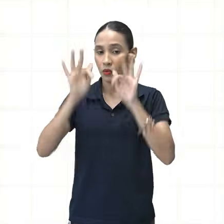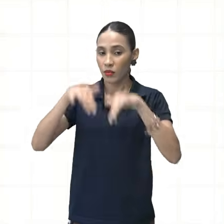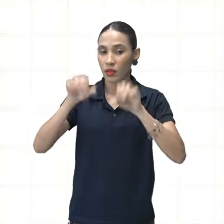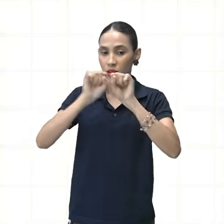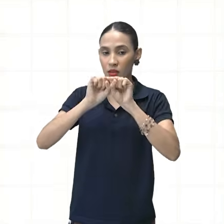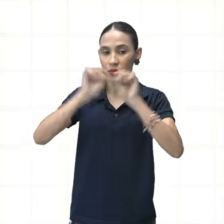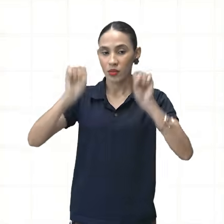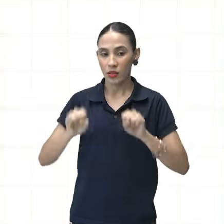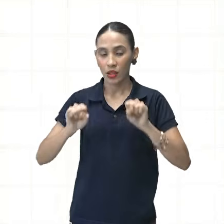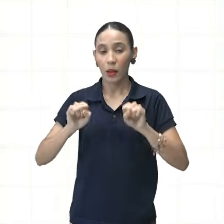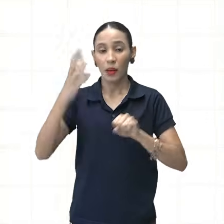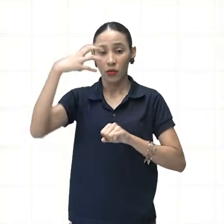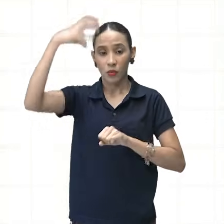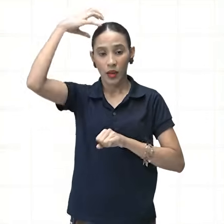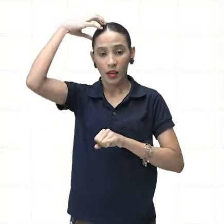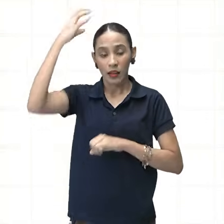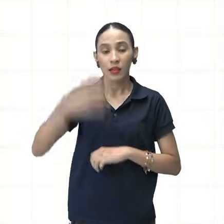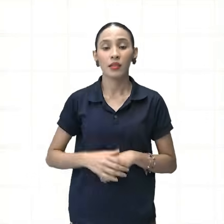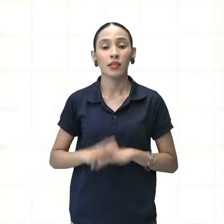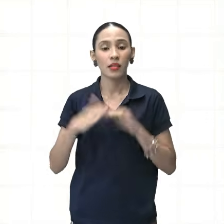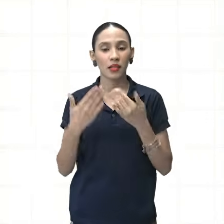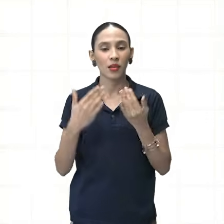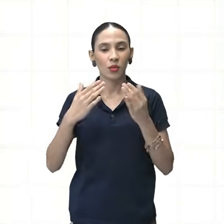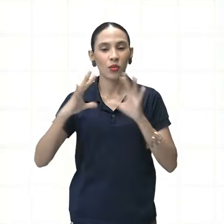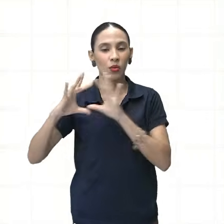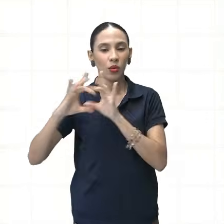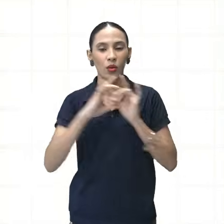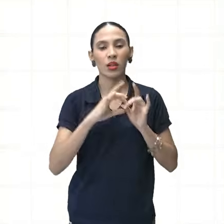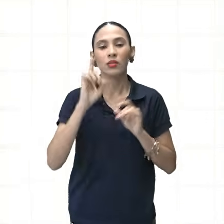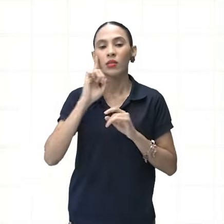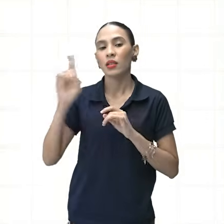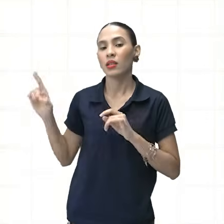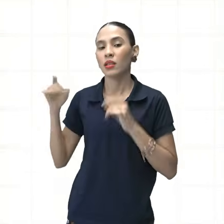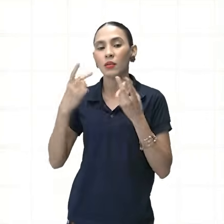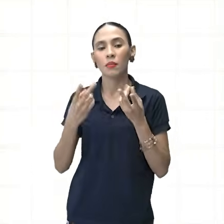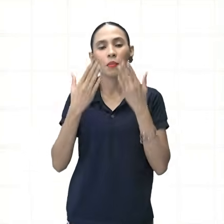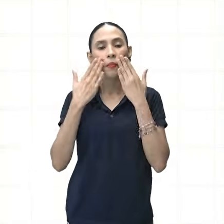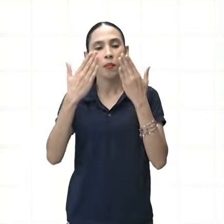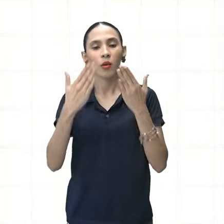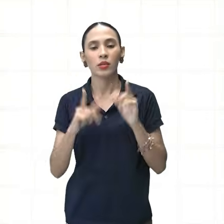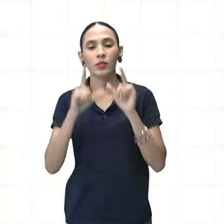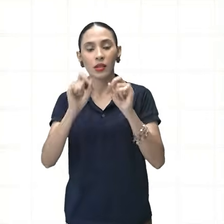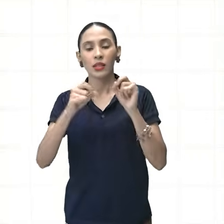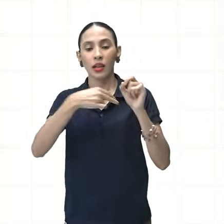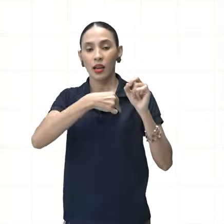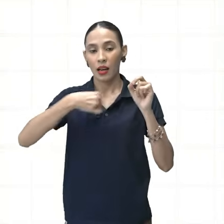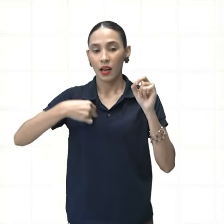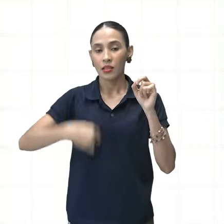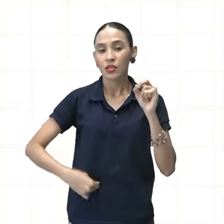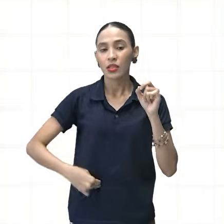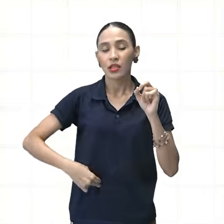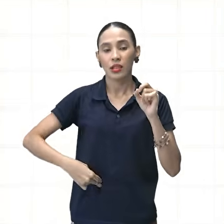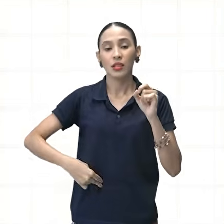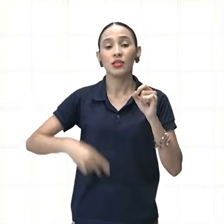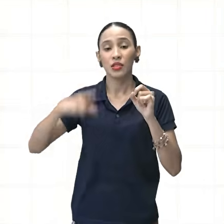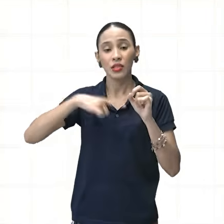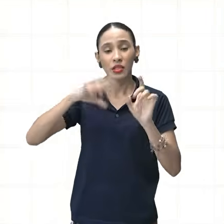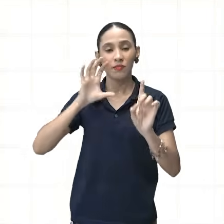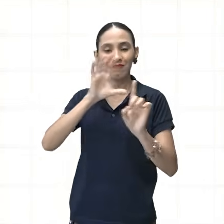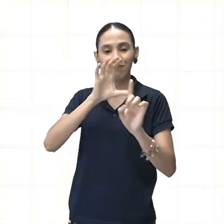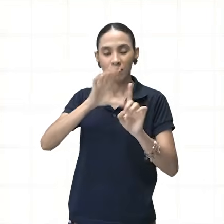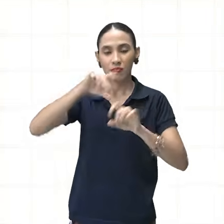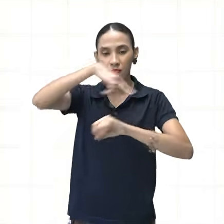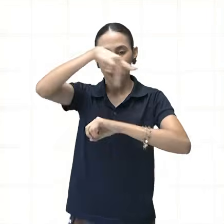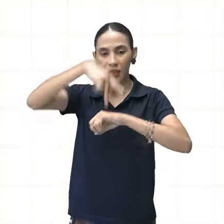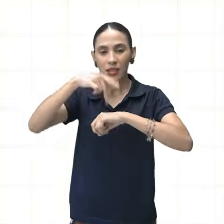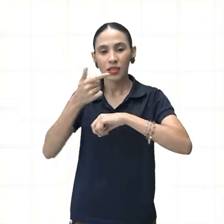sistema imperial. Esse contexto aqui mostra que a China estava ali sendo dominada por